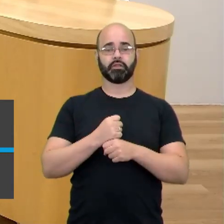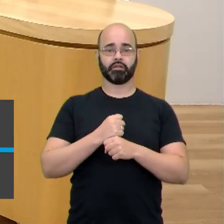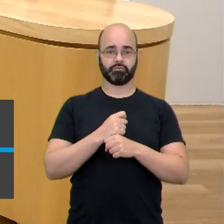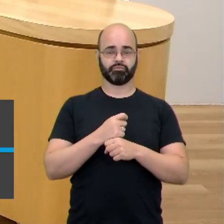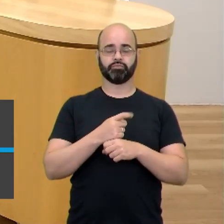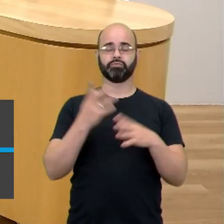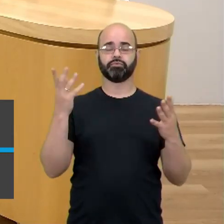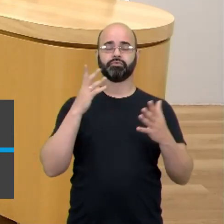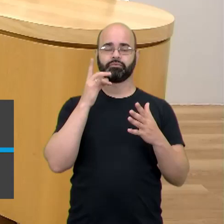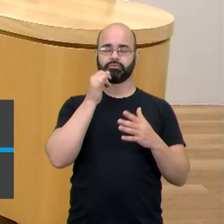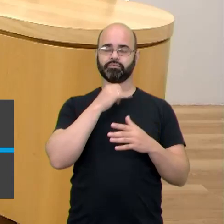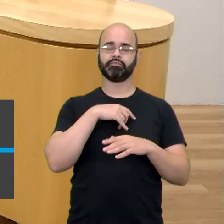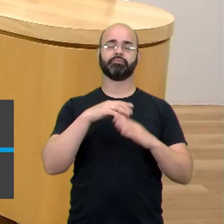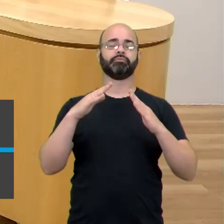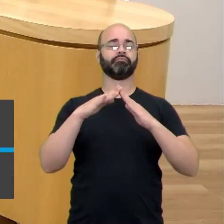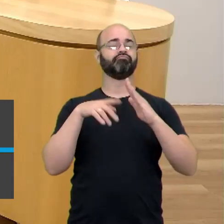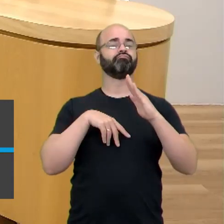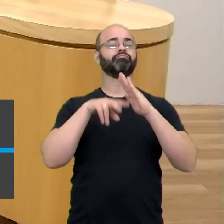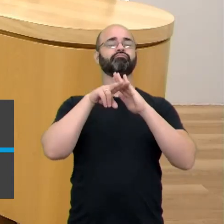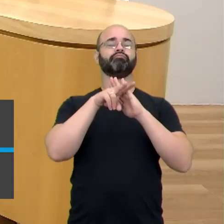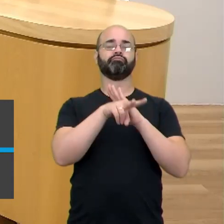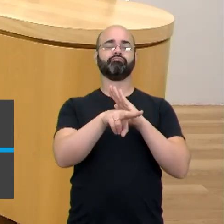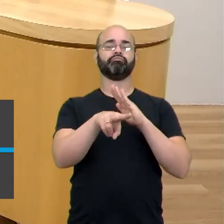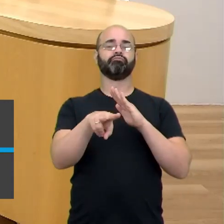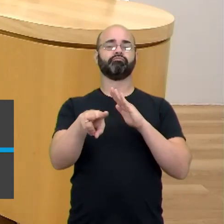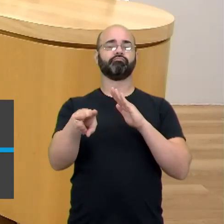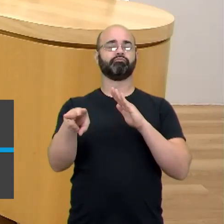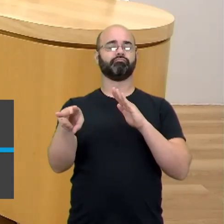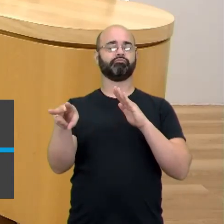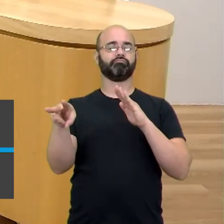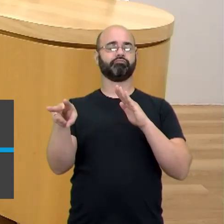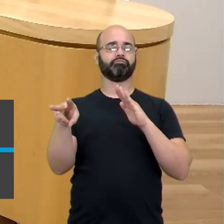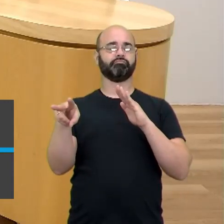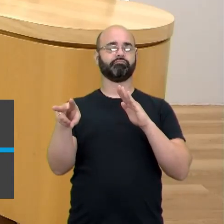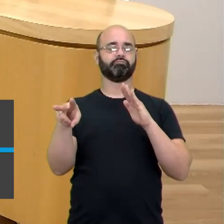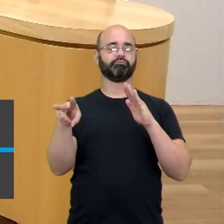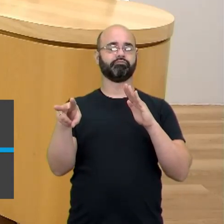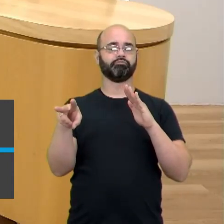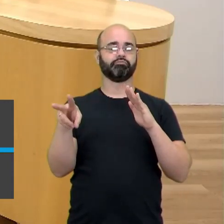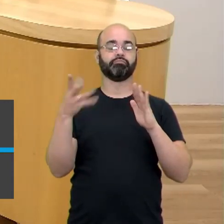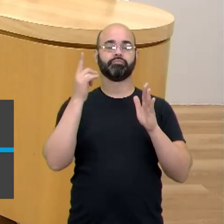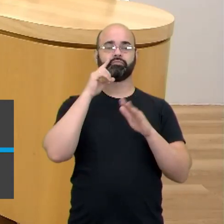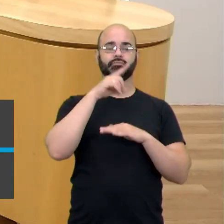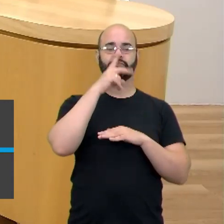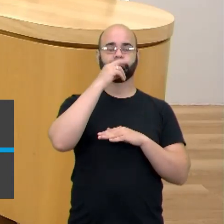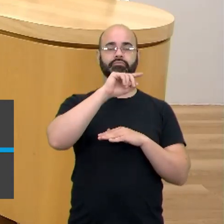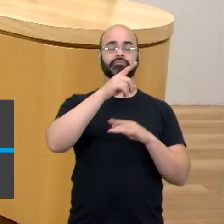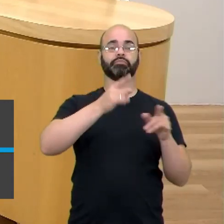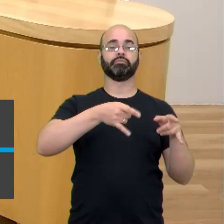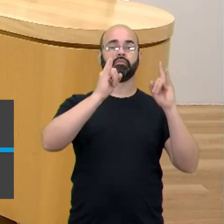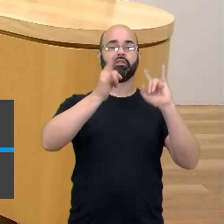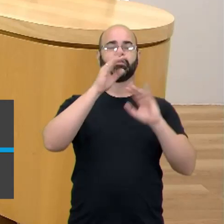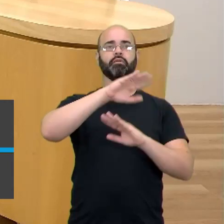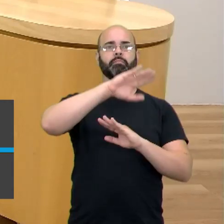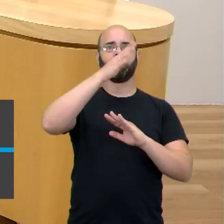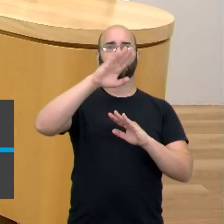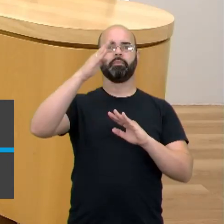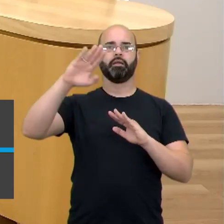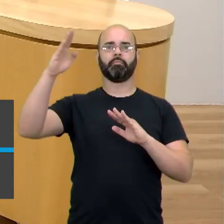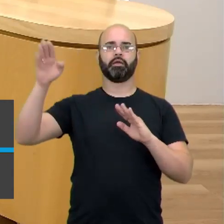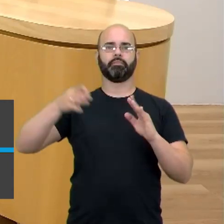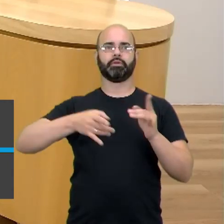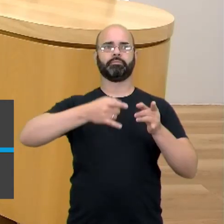casa e parece que a gente vê uma cordilheira agora de prédios. E